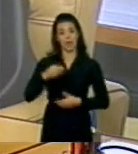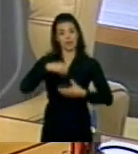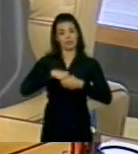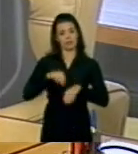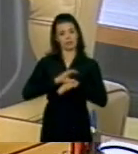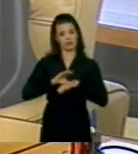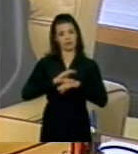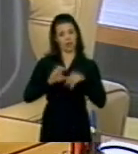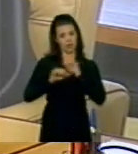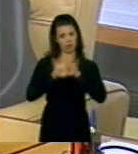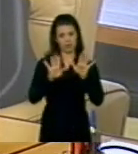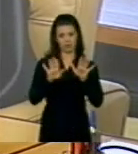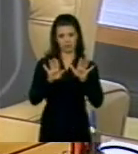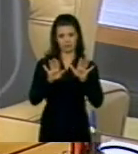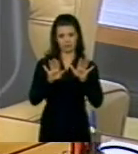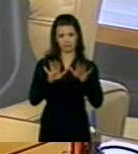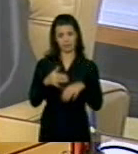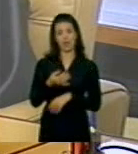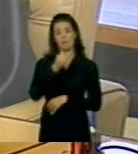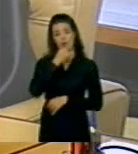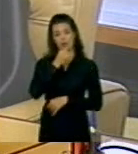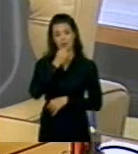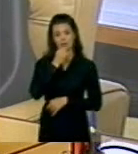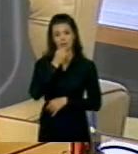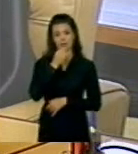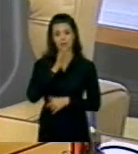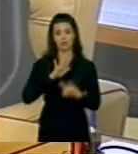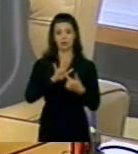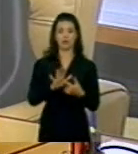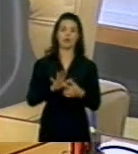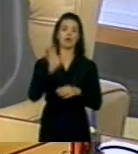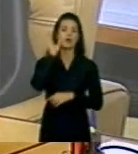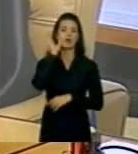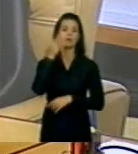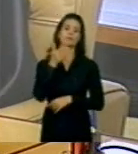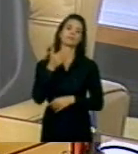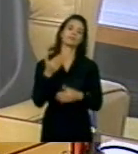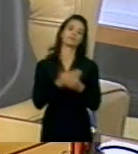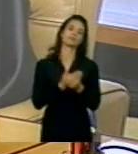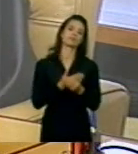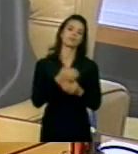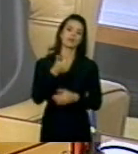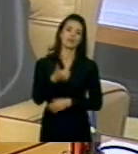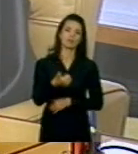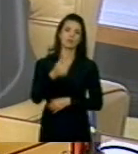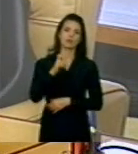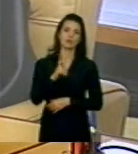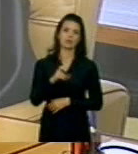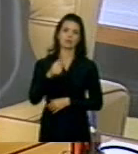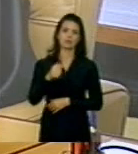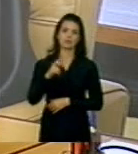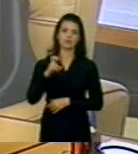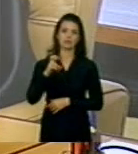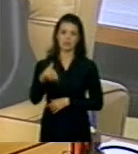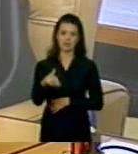na Constituição. Cito, por exemplo, decisão proferida no âmbito do inquérito 1376, em